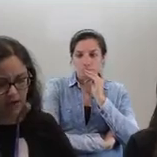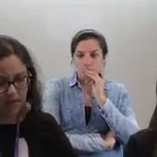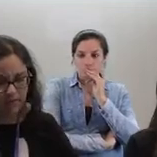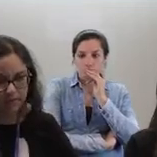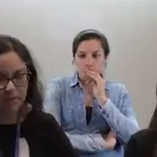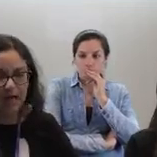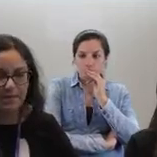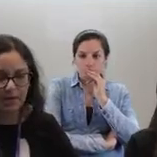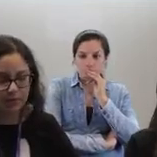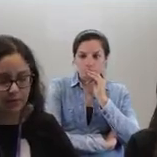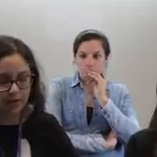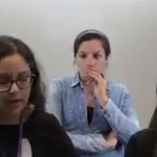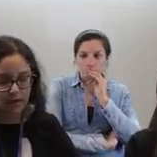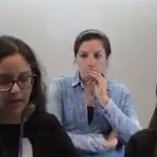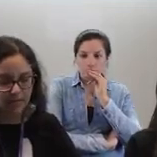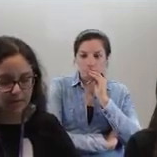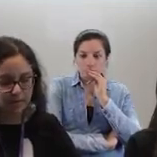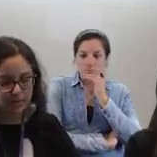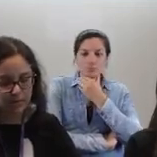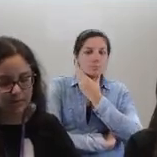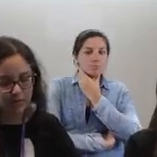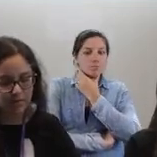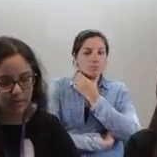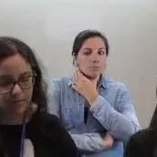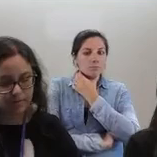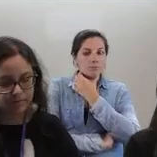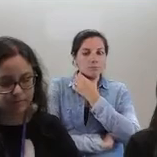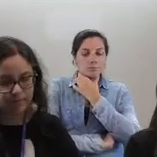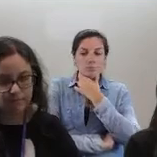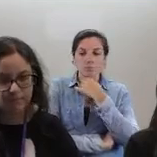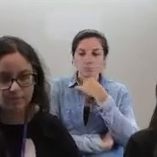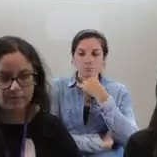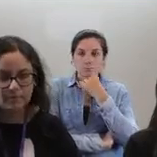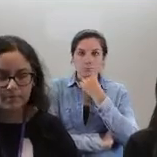que o usuário. A maiúsculo, L minúsculo, traço Chapecó.